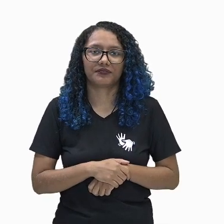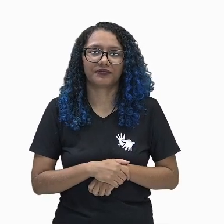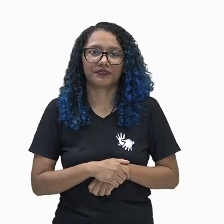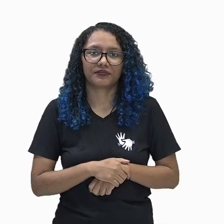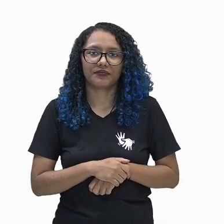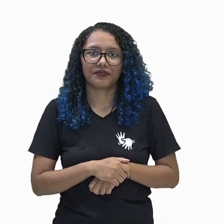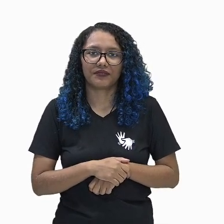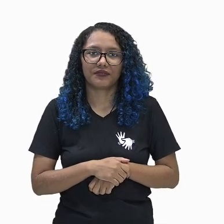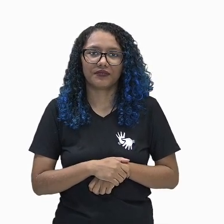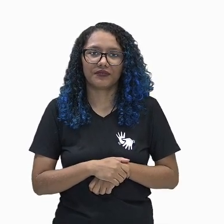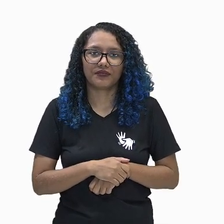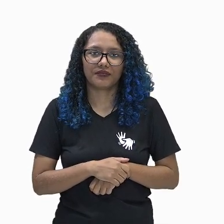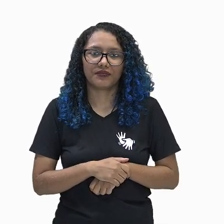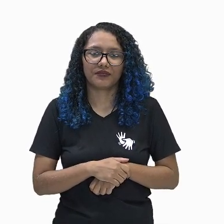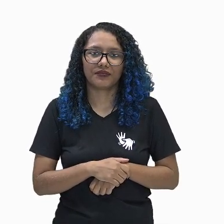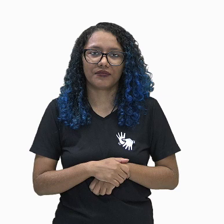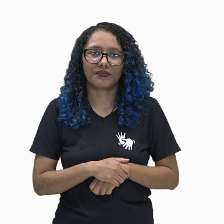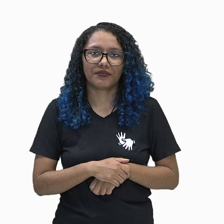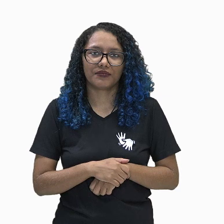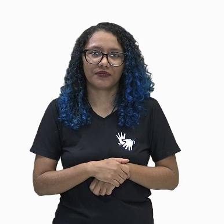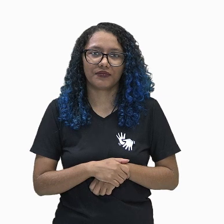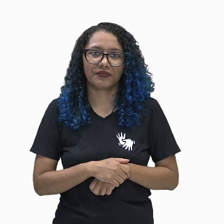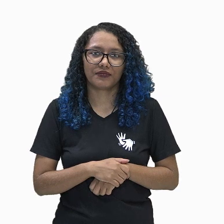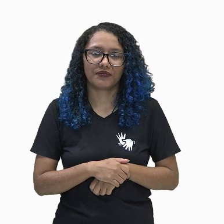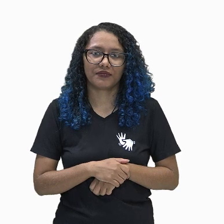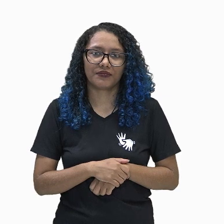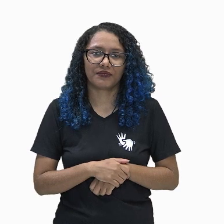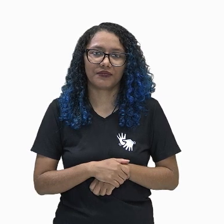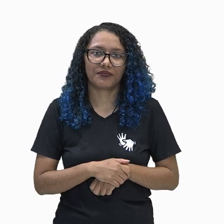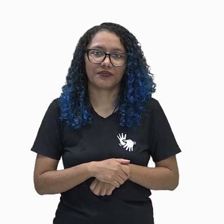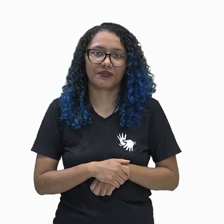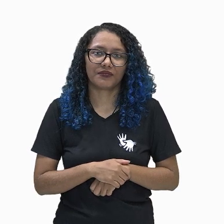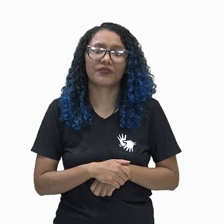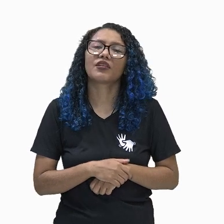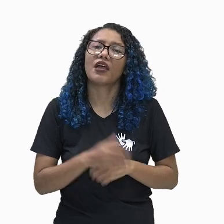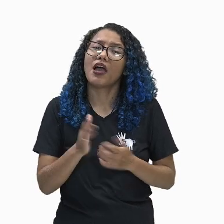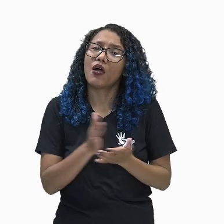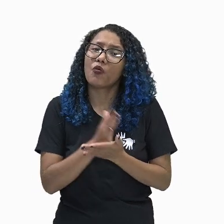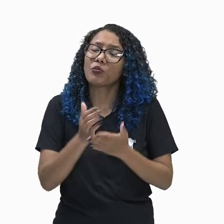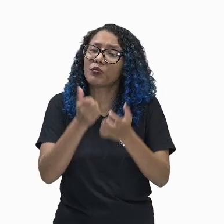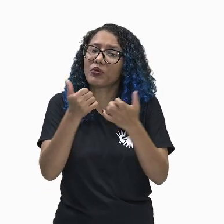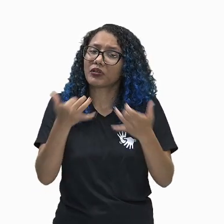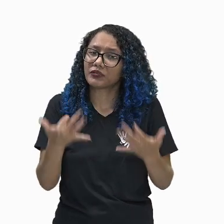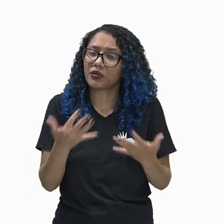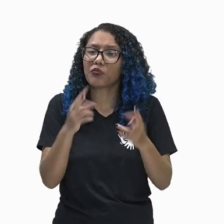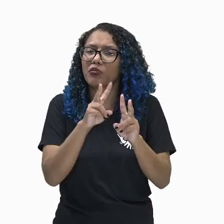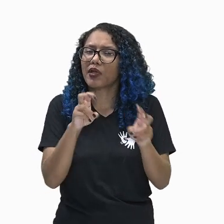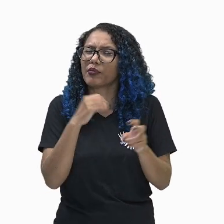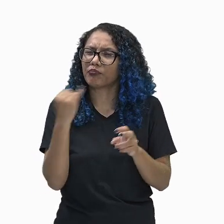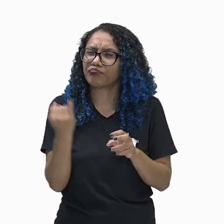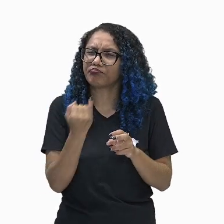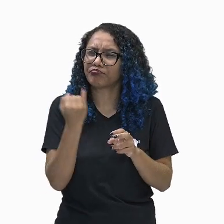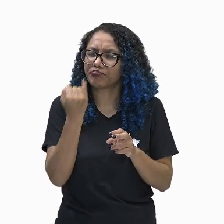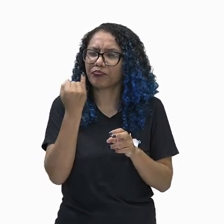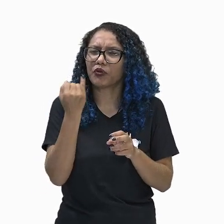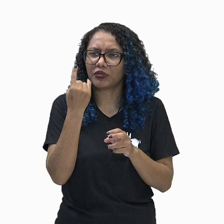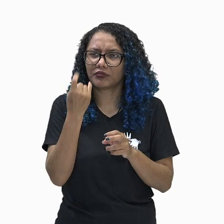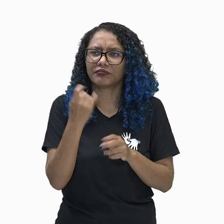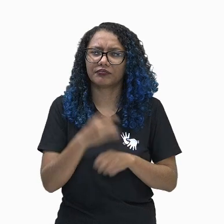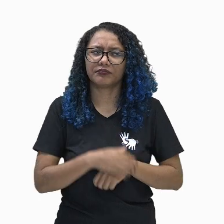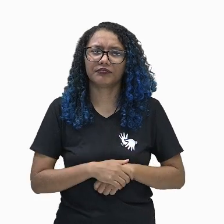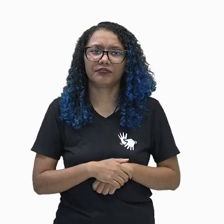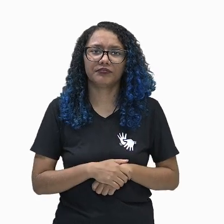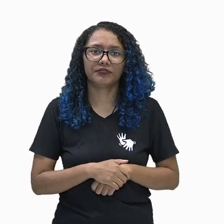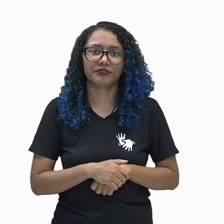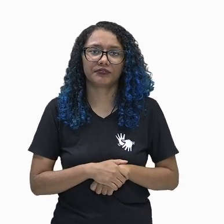situações importantes, né, colocações importantes sobre esse assunto tão interessante, começando